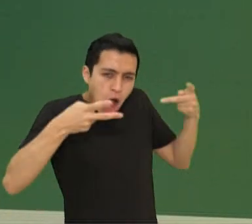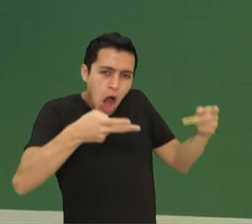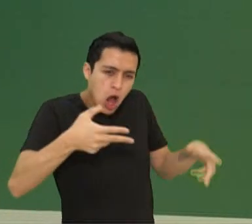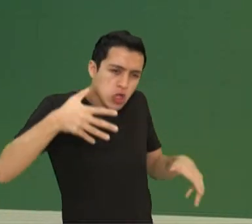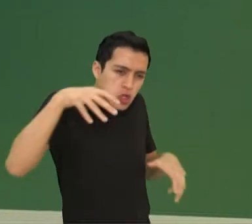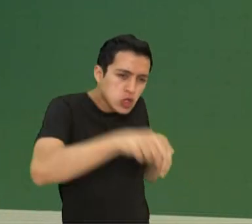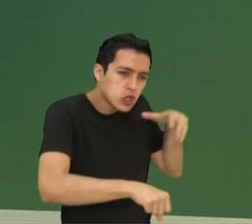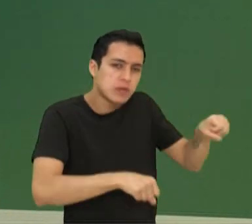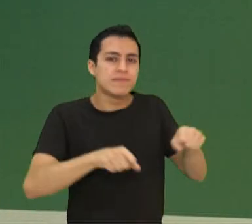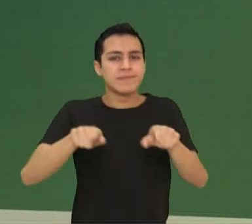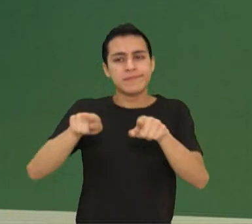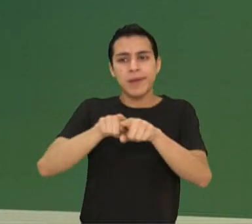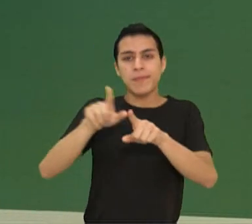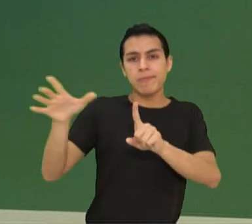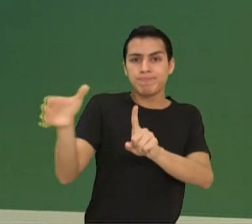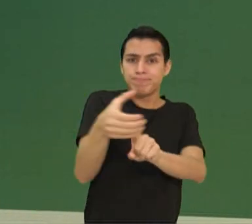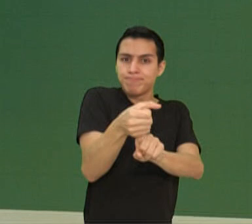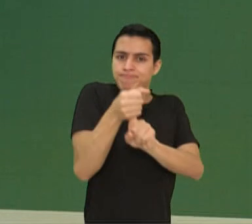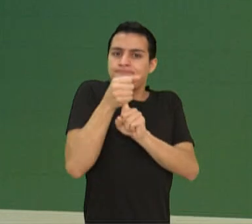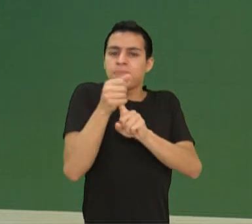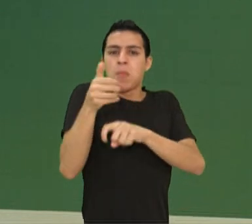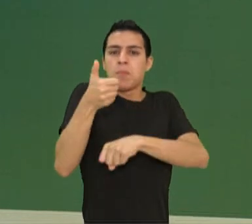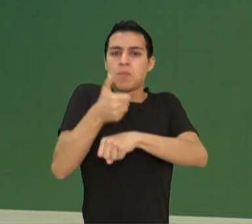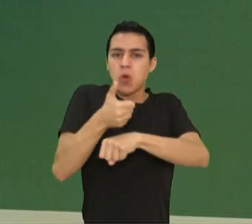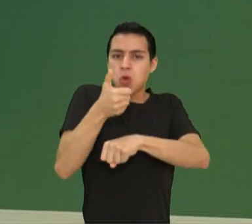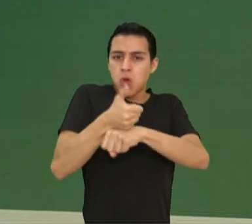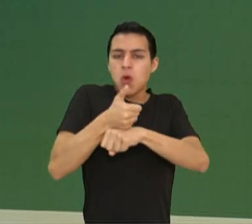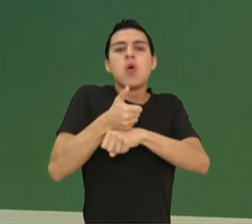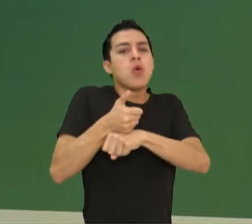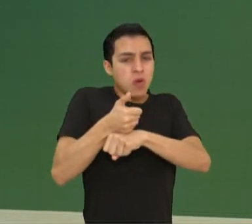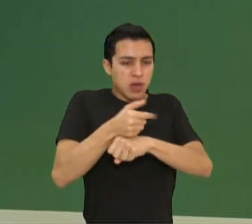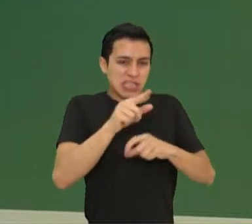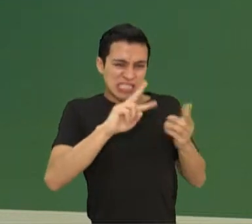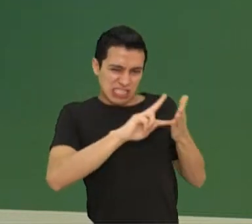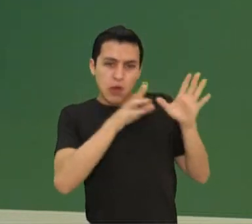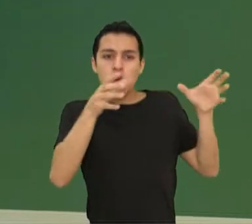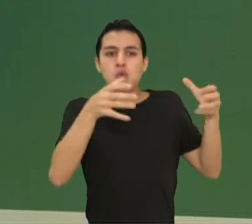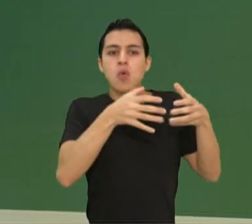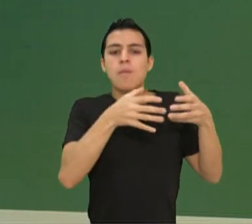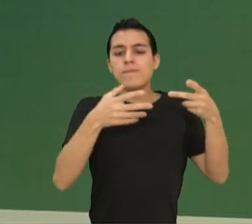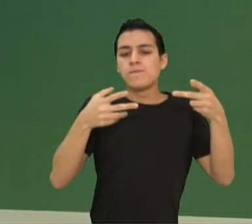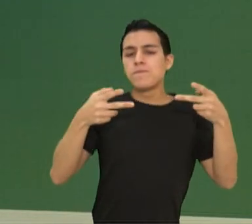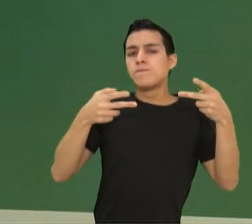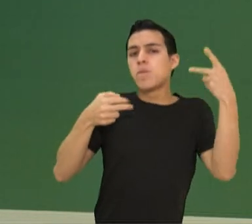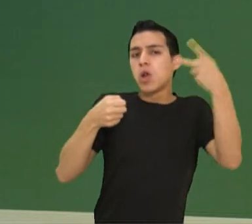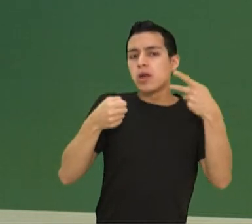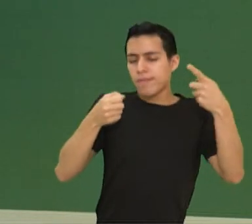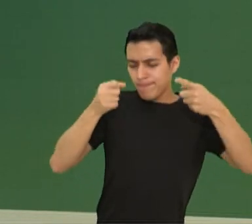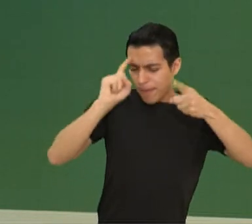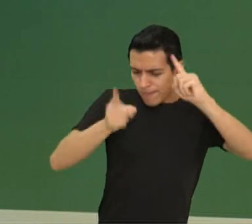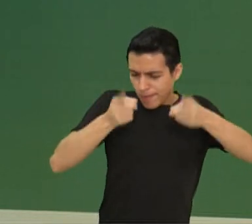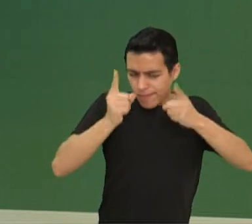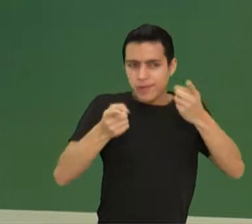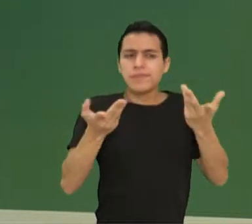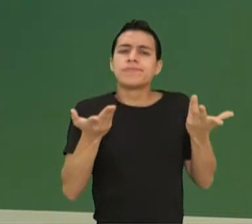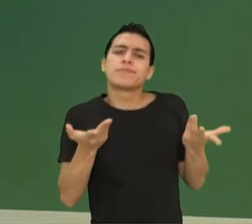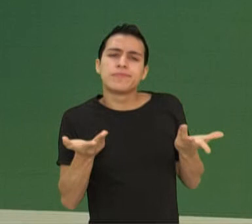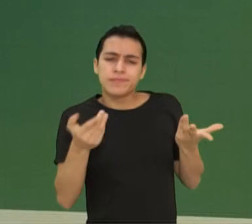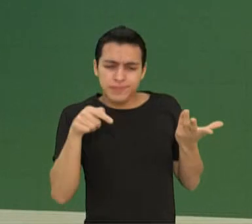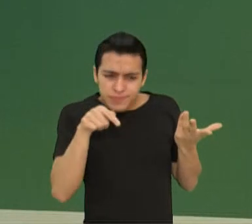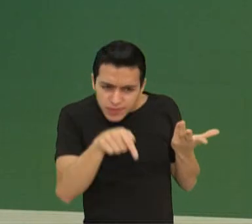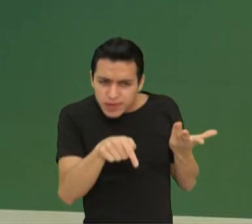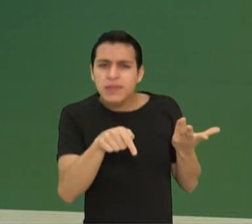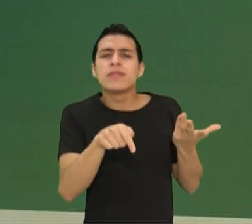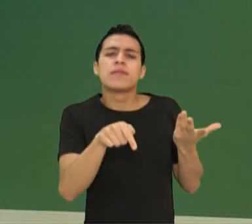esse monopólio do poder pela classe política, e muito se estende ao nosso